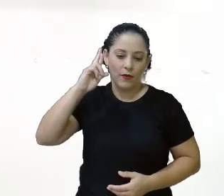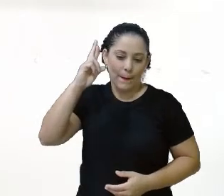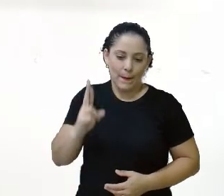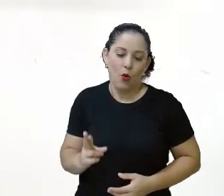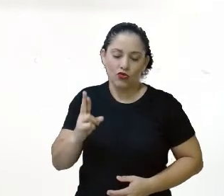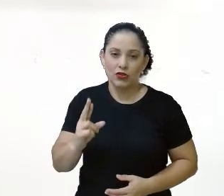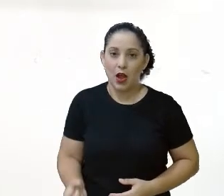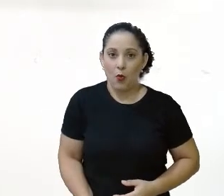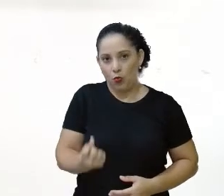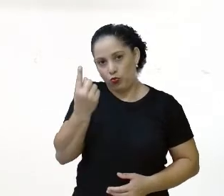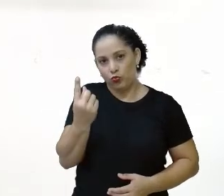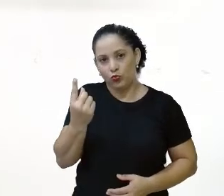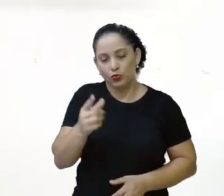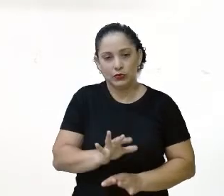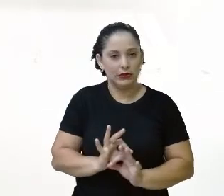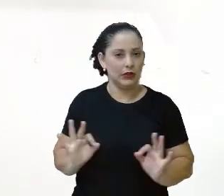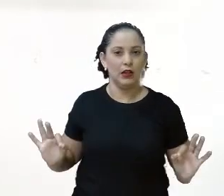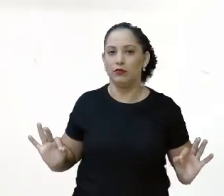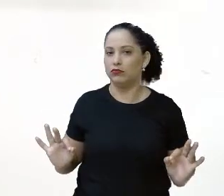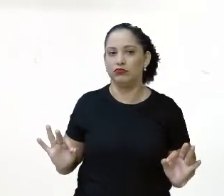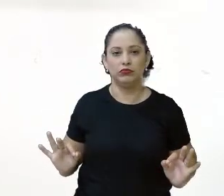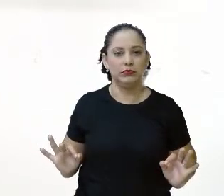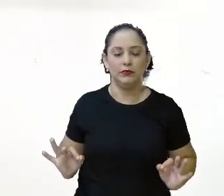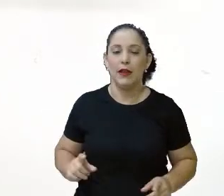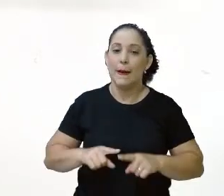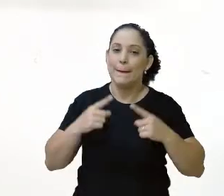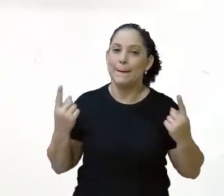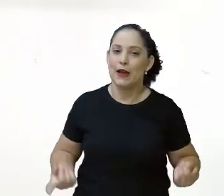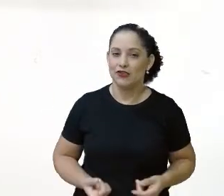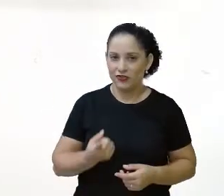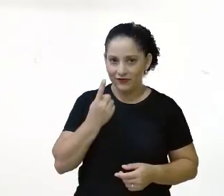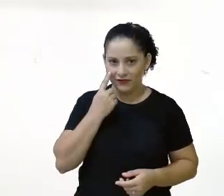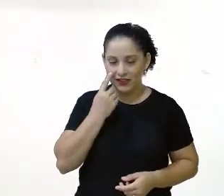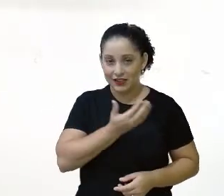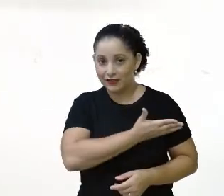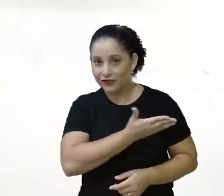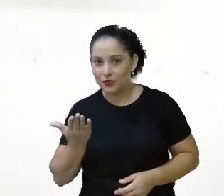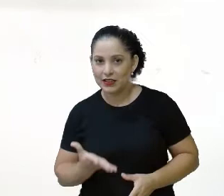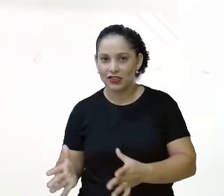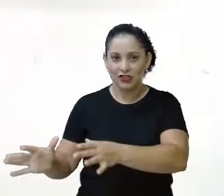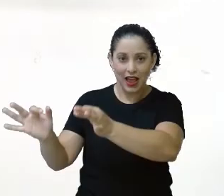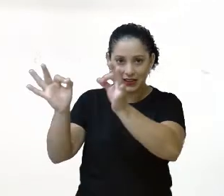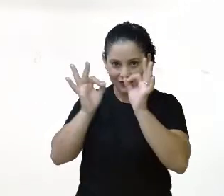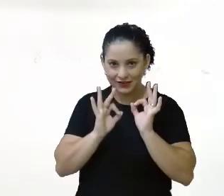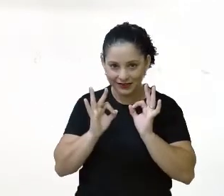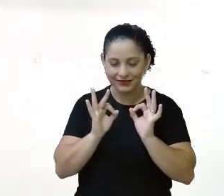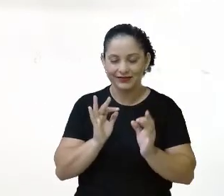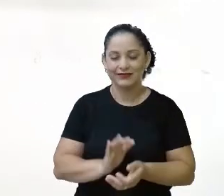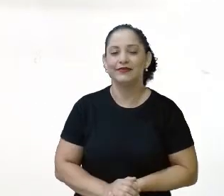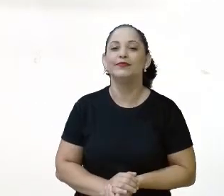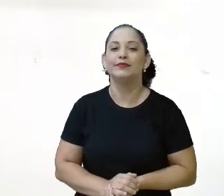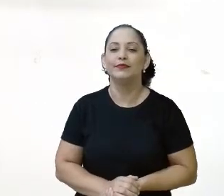trazer uma resposta na tela para vocês, mas eu quero ver se vocês realmente estavam prestando atenção.